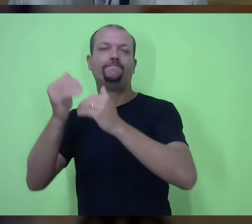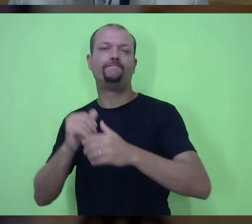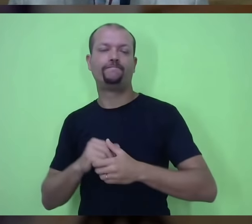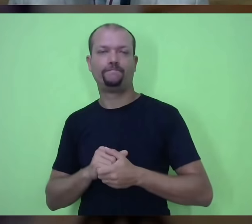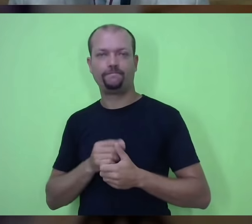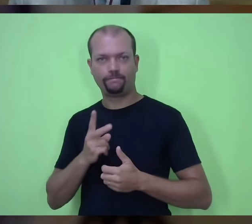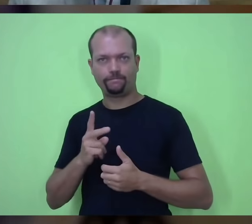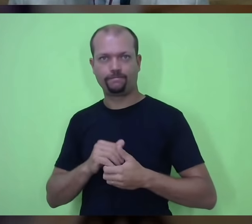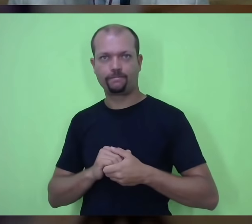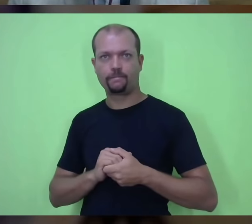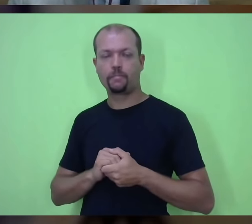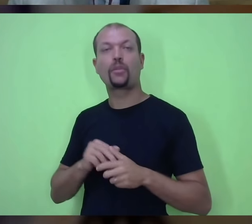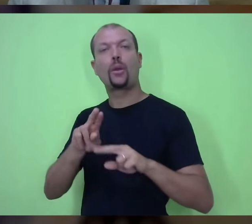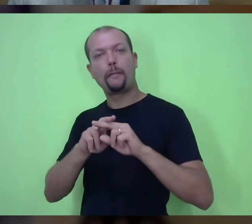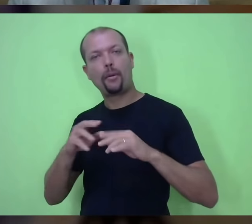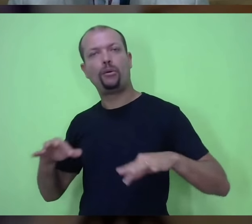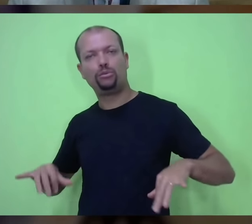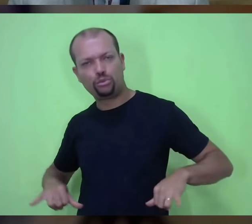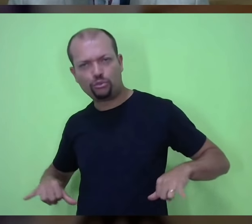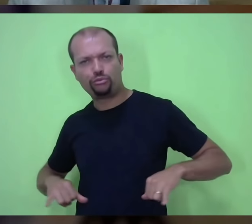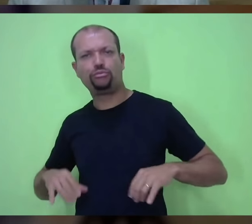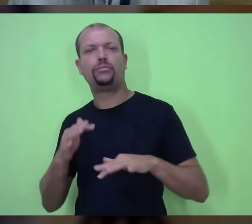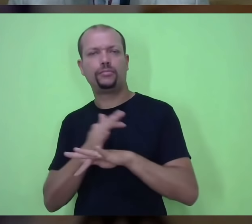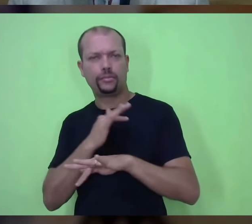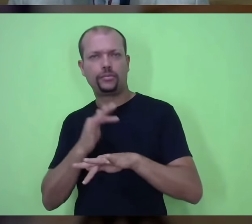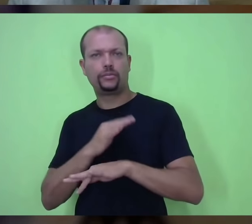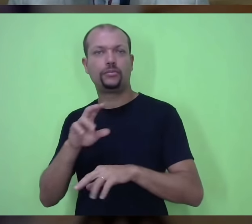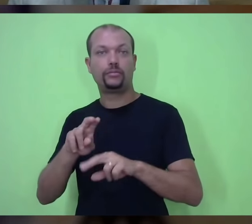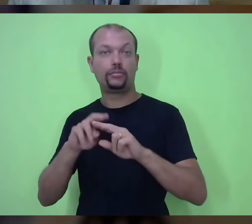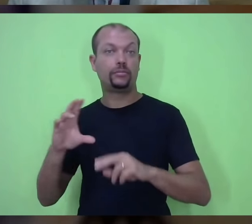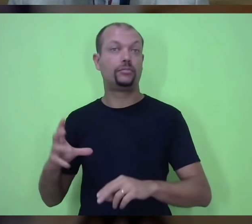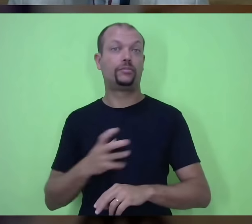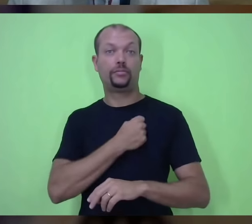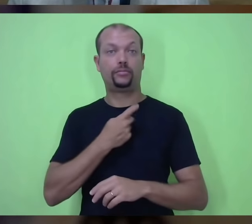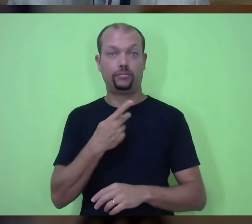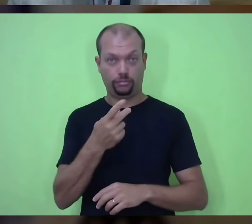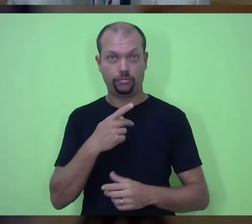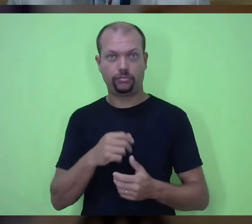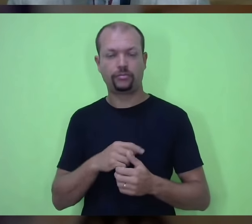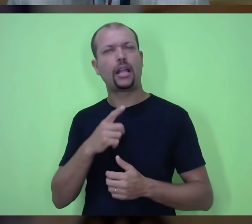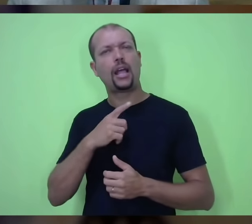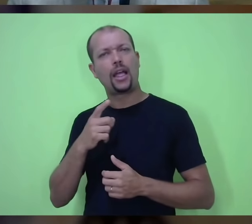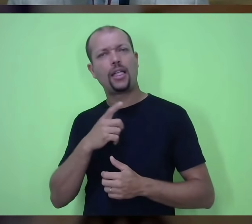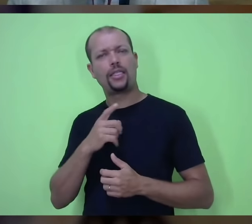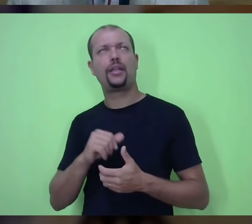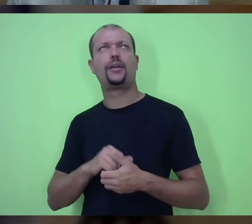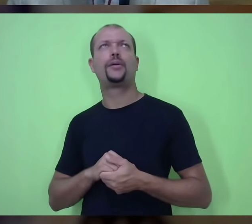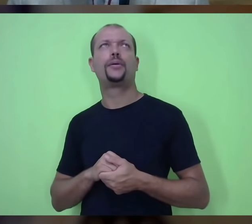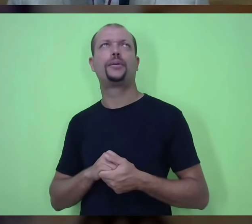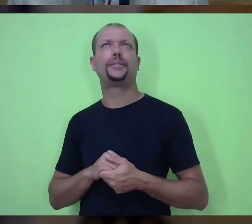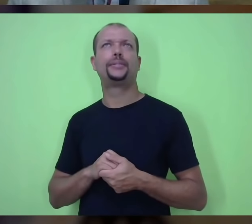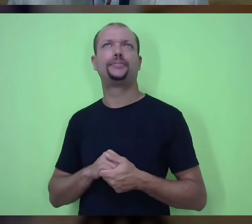aperfeiçoado pelos sofrimentos, né, para nos salvar. Então, existe um papel